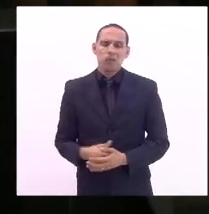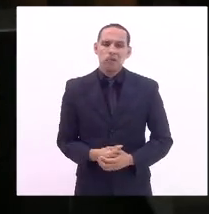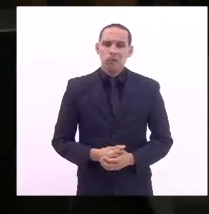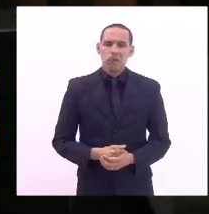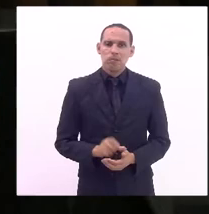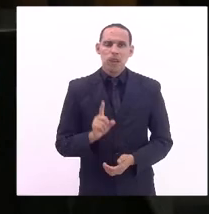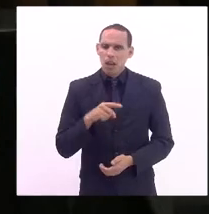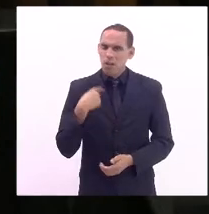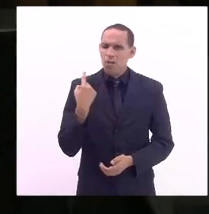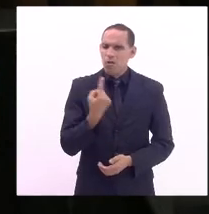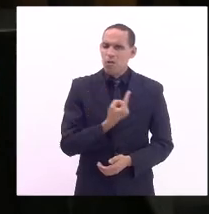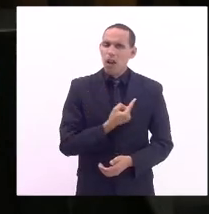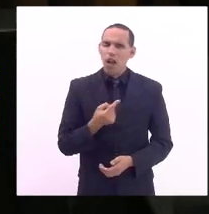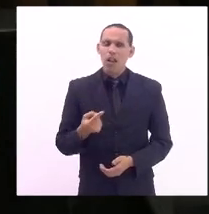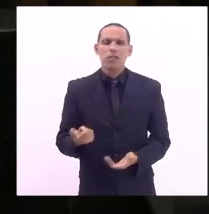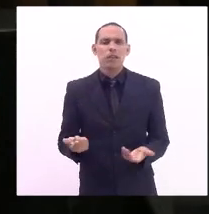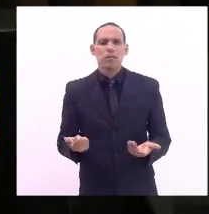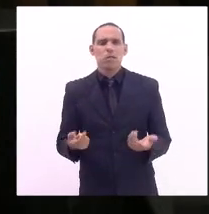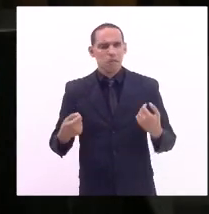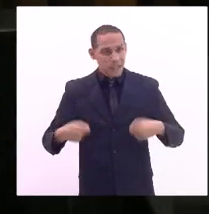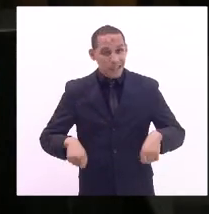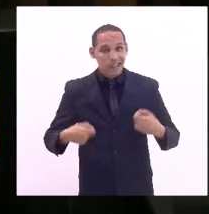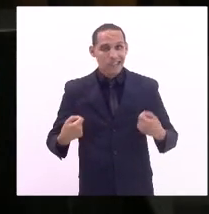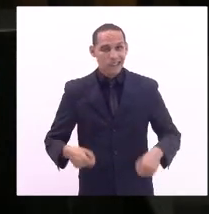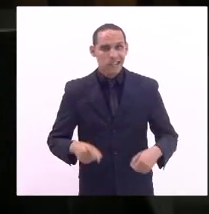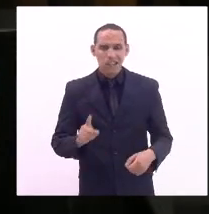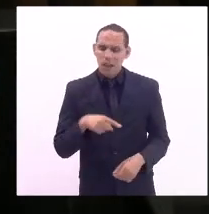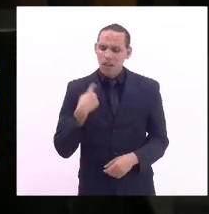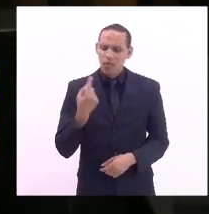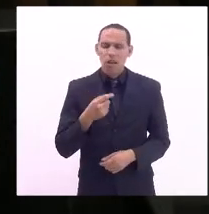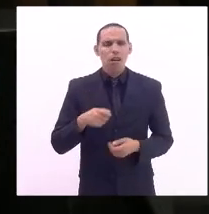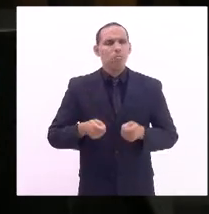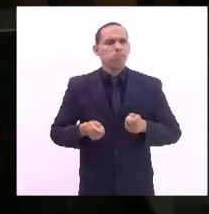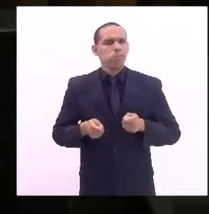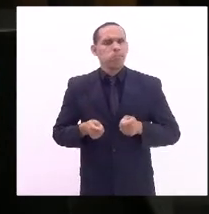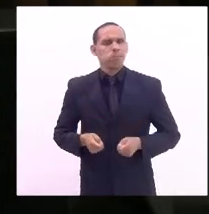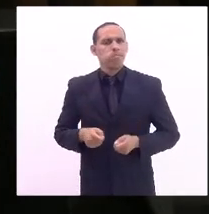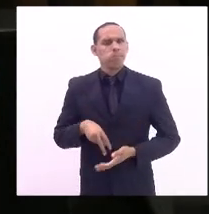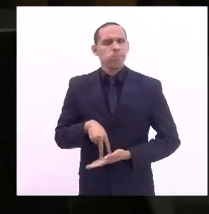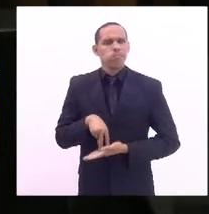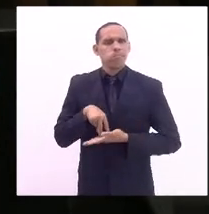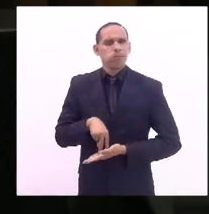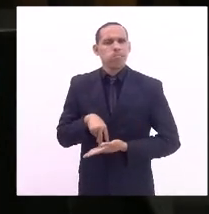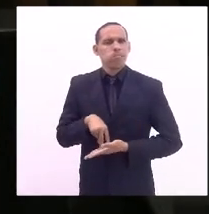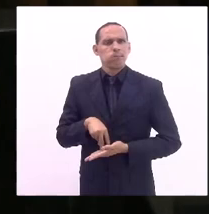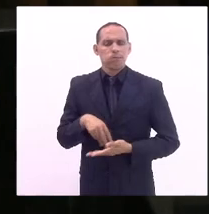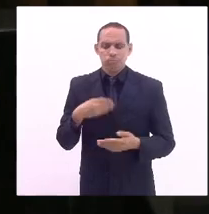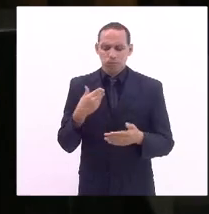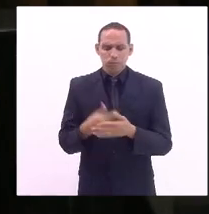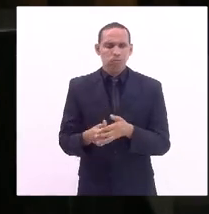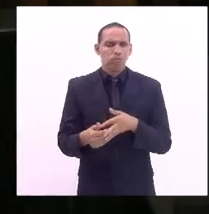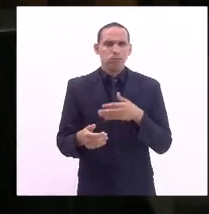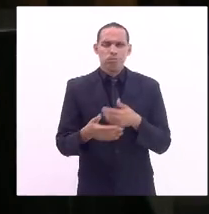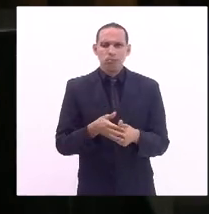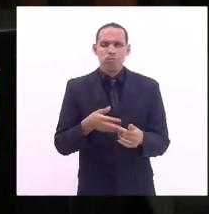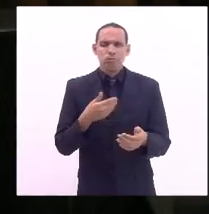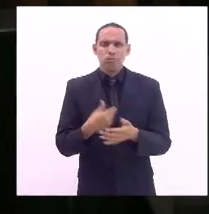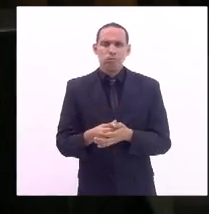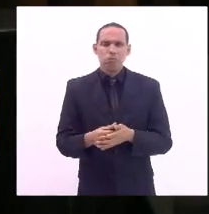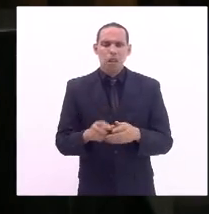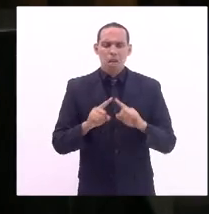E vamos, sempre que for necessário, nos posicionar. independente de